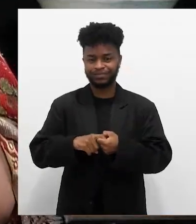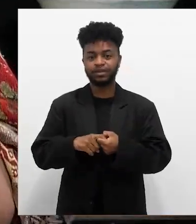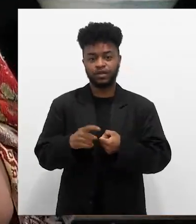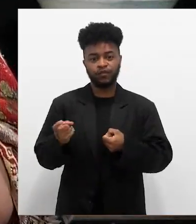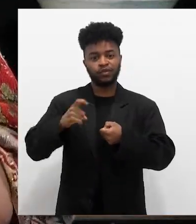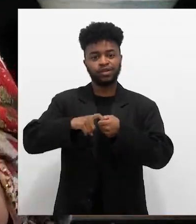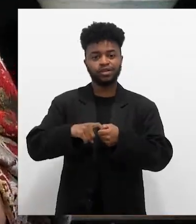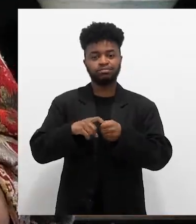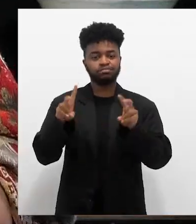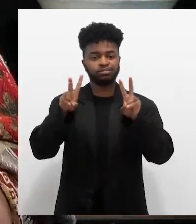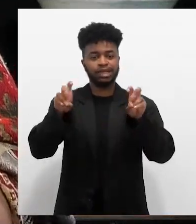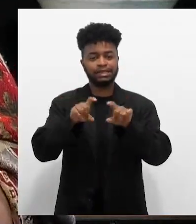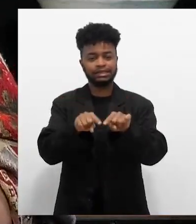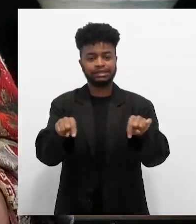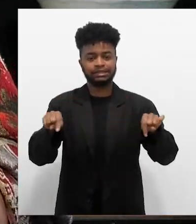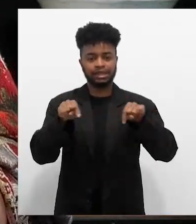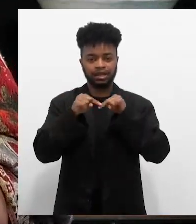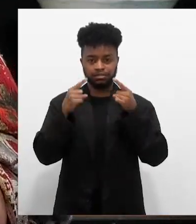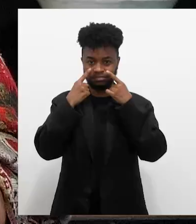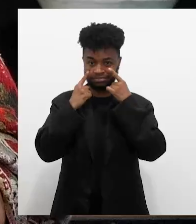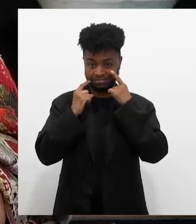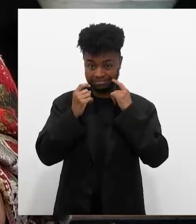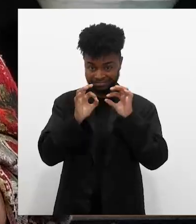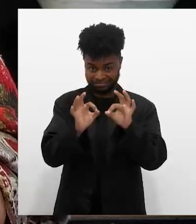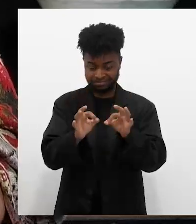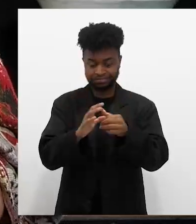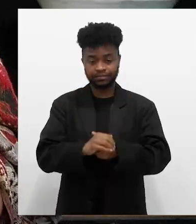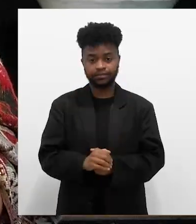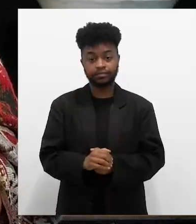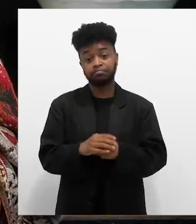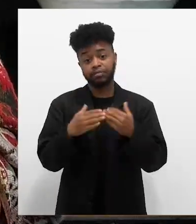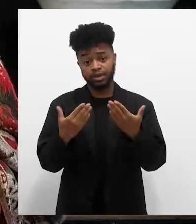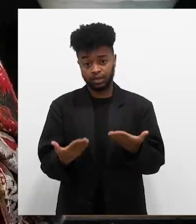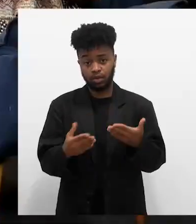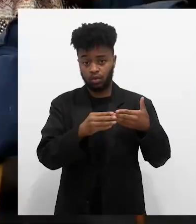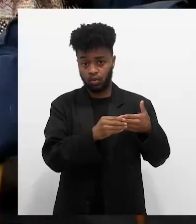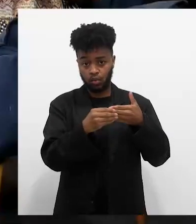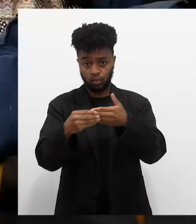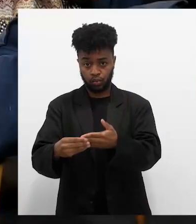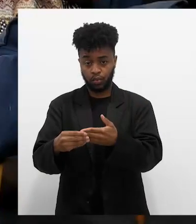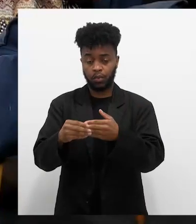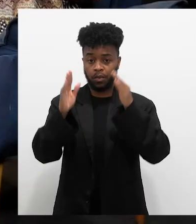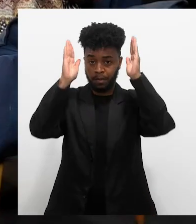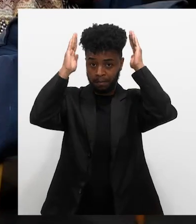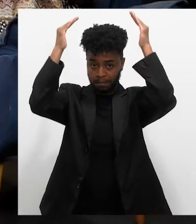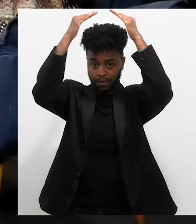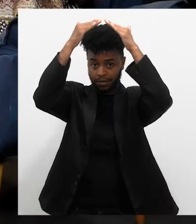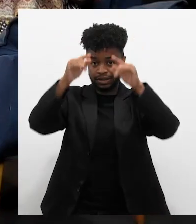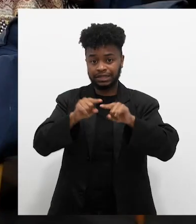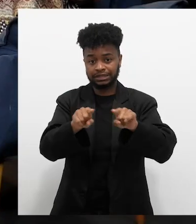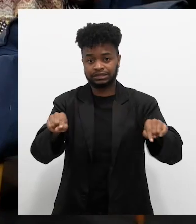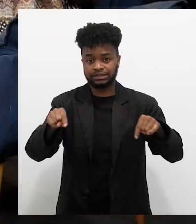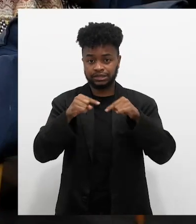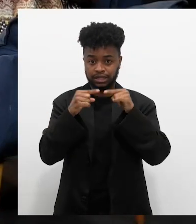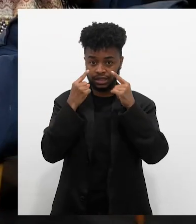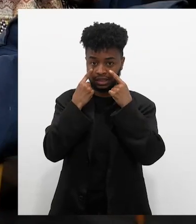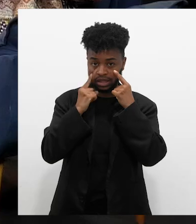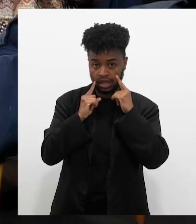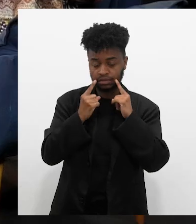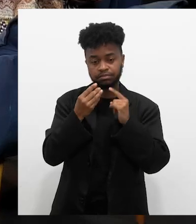Voltamos para a Sala das Lágrimas. Bem, aí ele é levado a essa Sala das Lágrimas